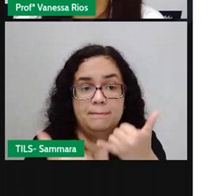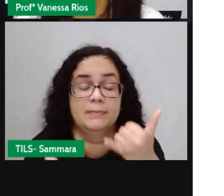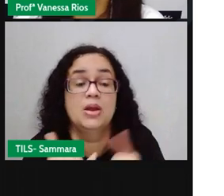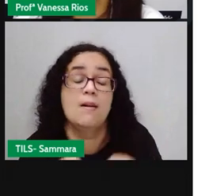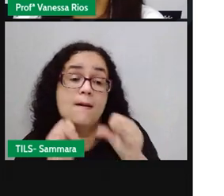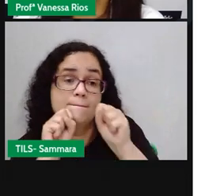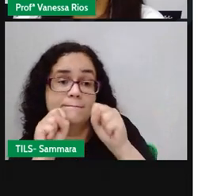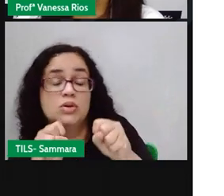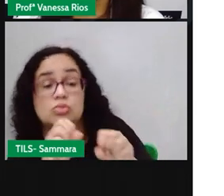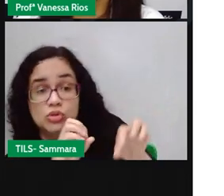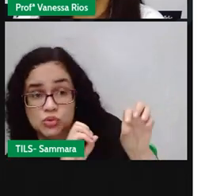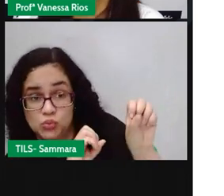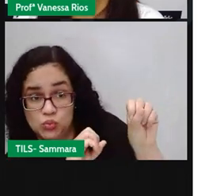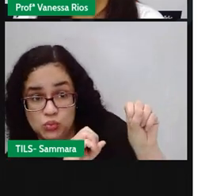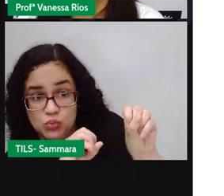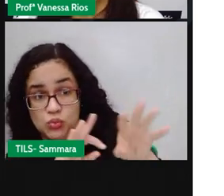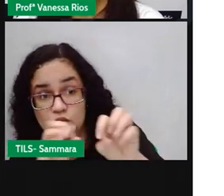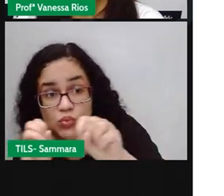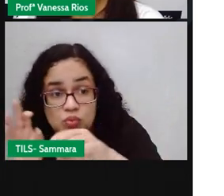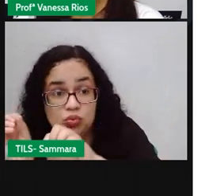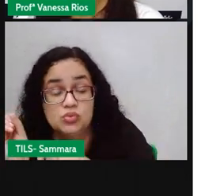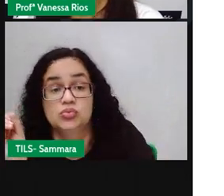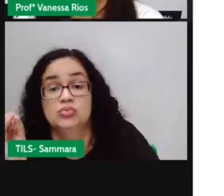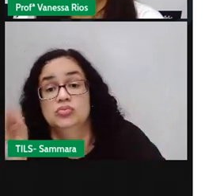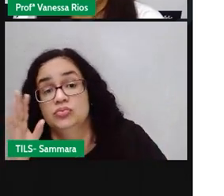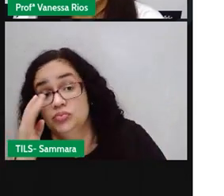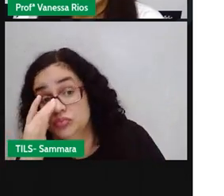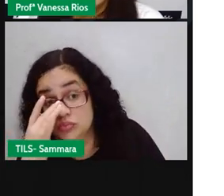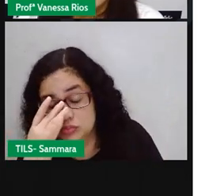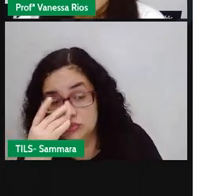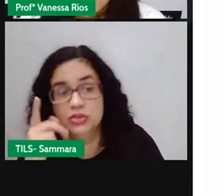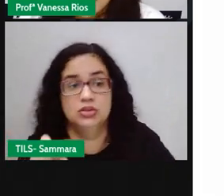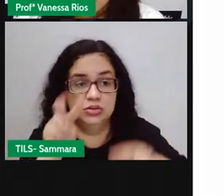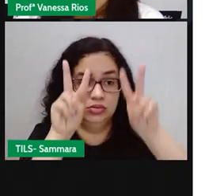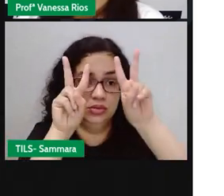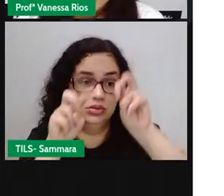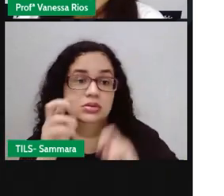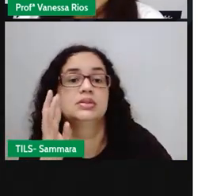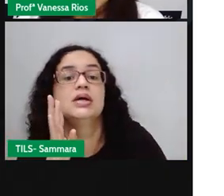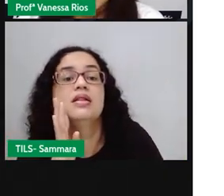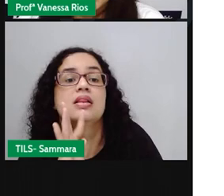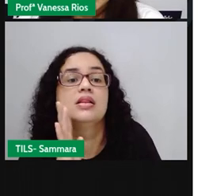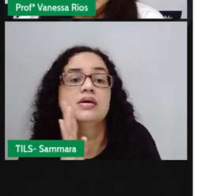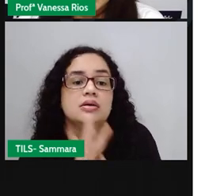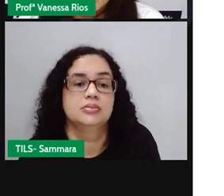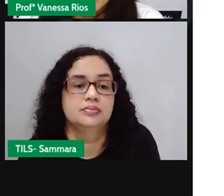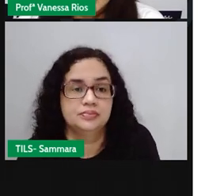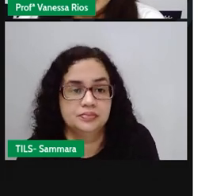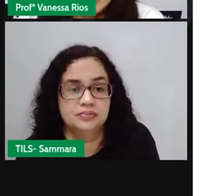que pode nos ensinar sobre muitos assuntos interessantes.